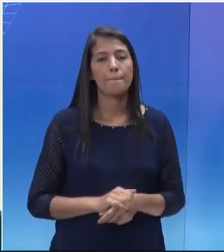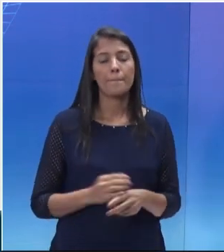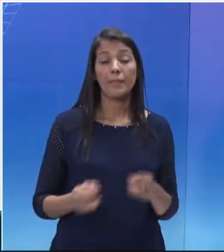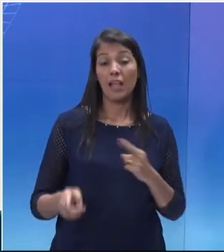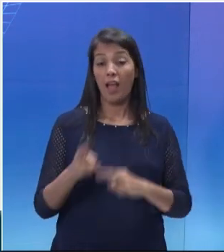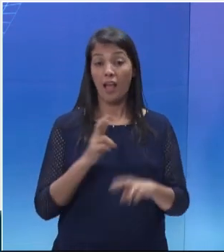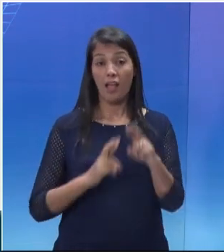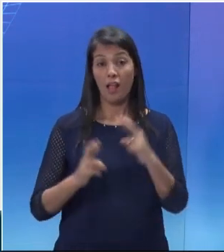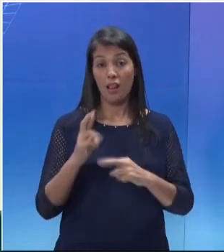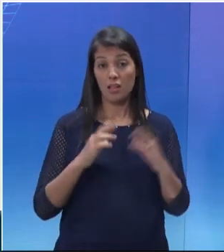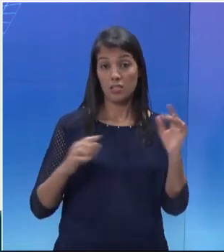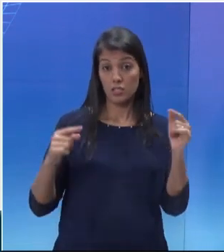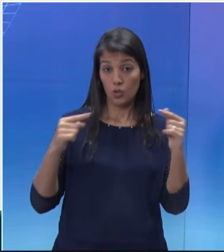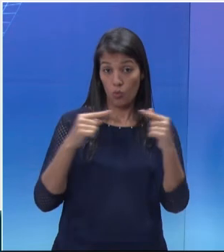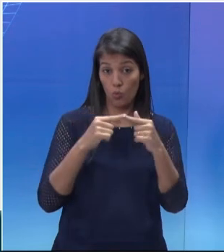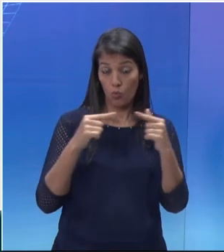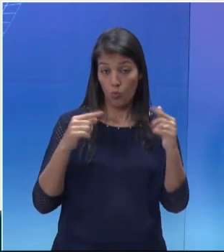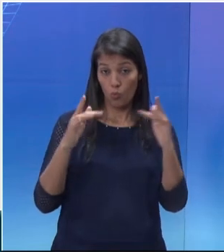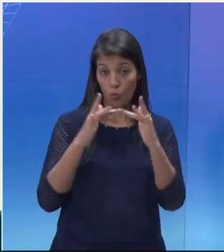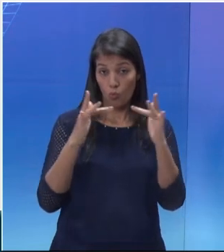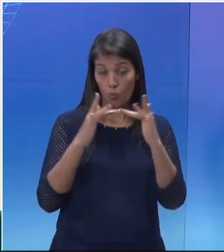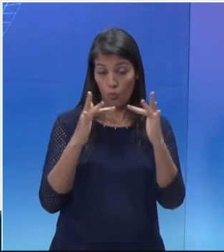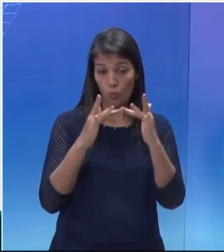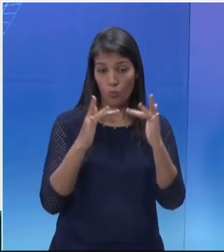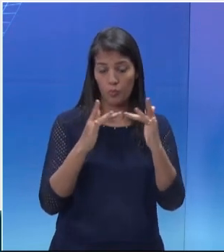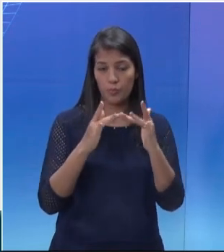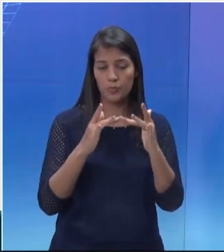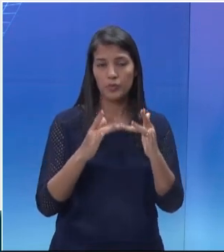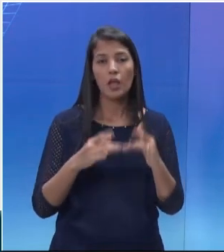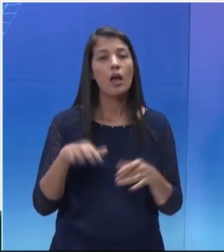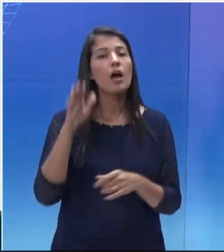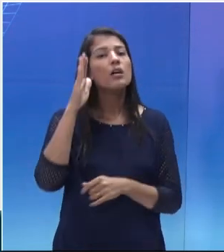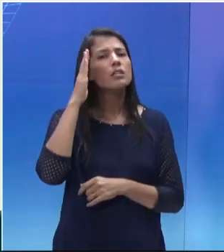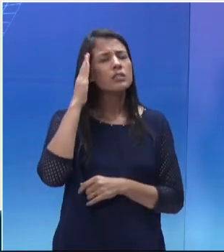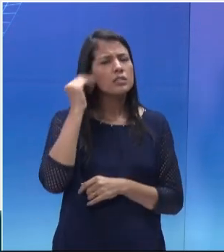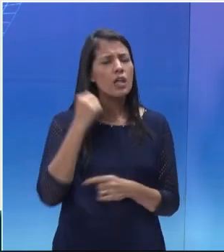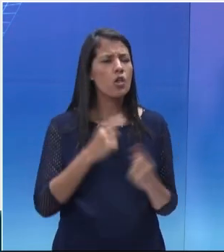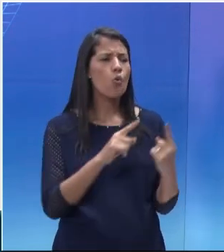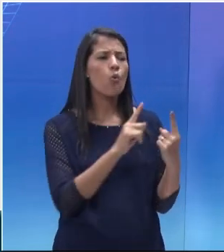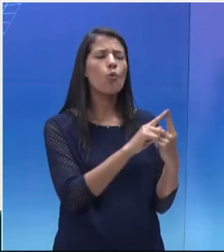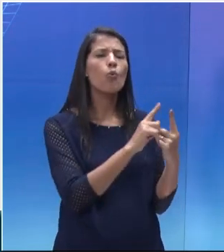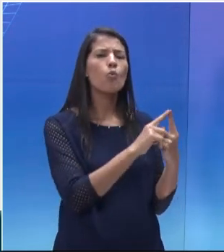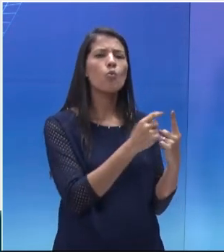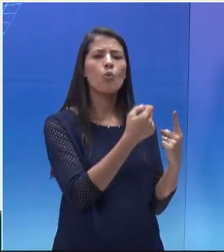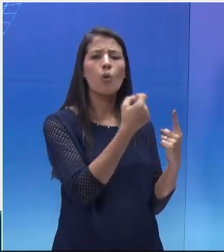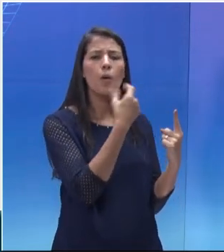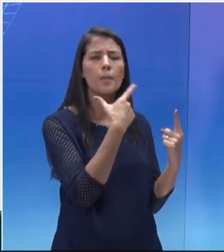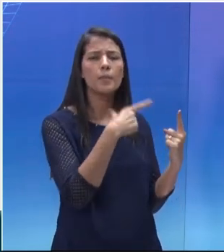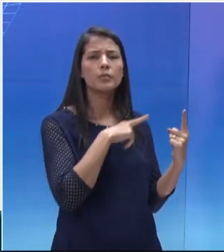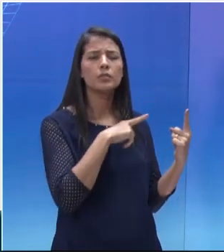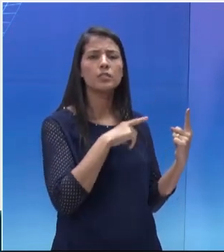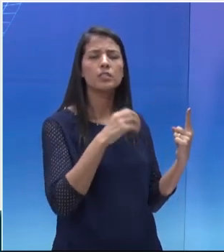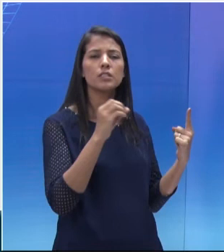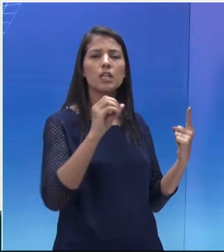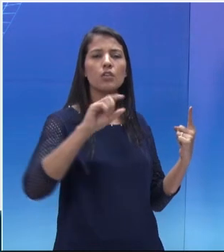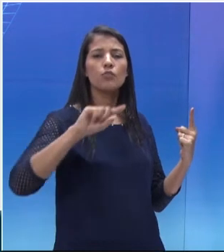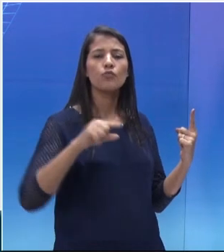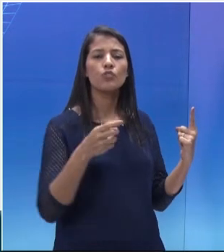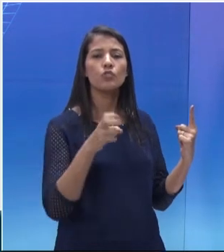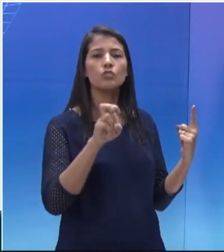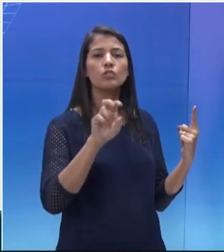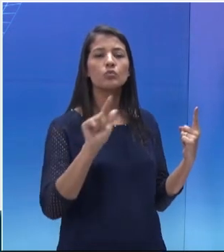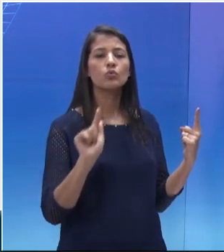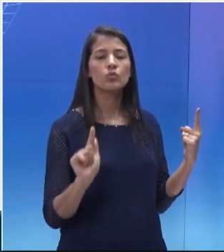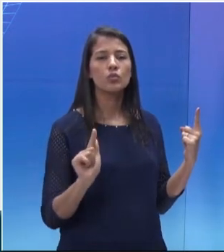fazer essa relação aí. Eu sei que um comprimido contém 0,5 gramas de ácido